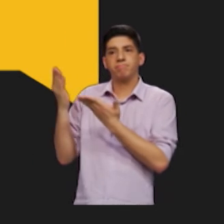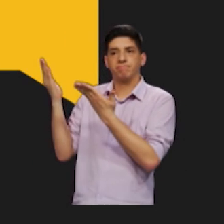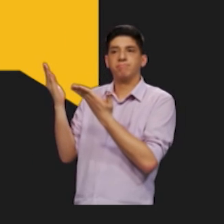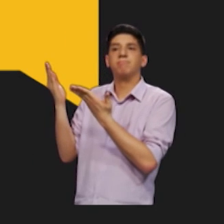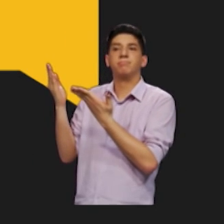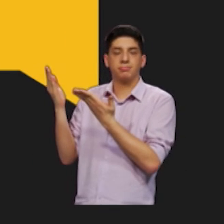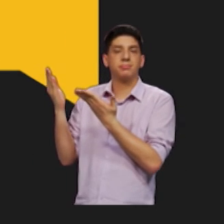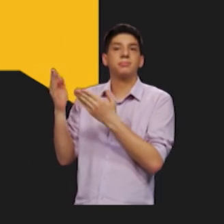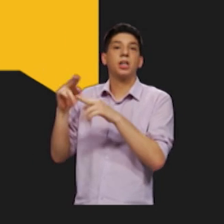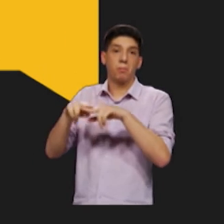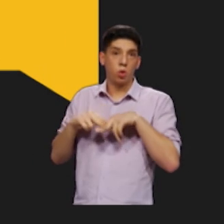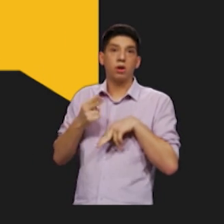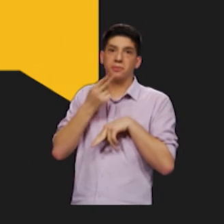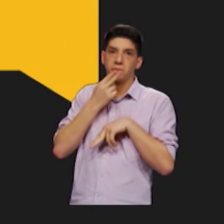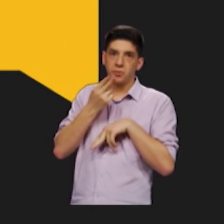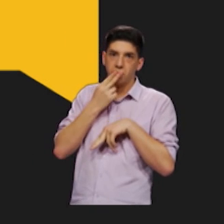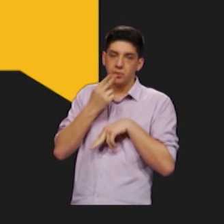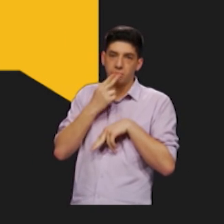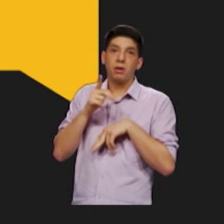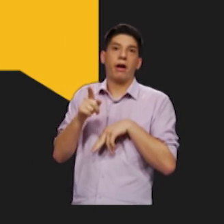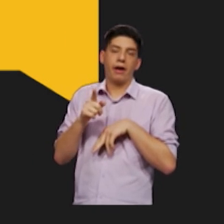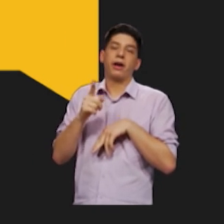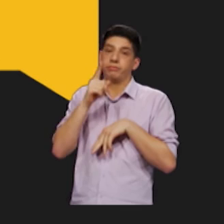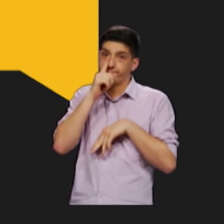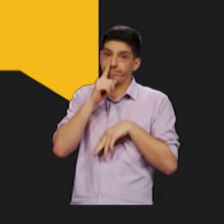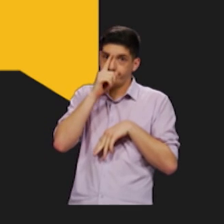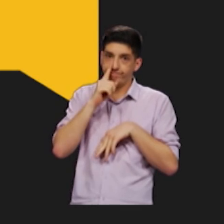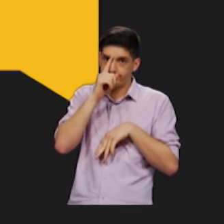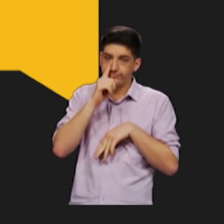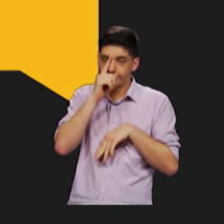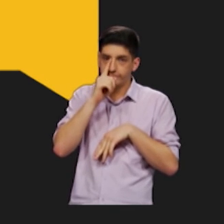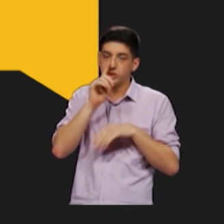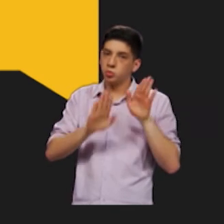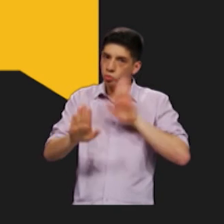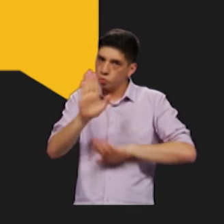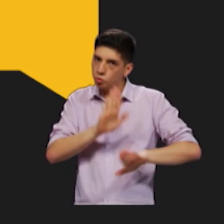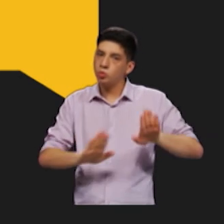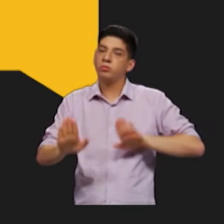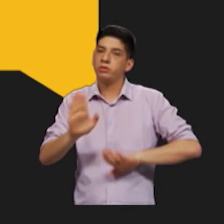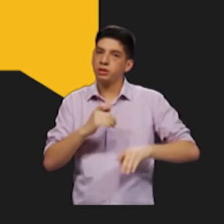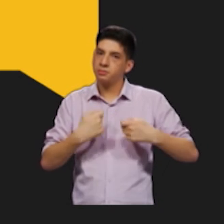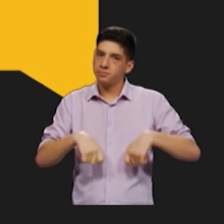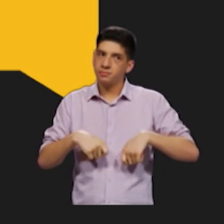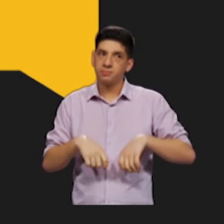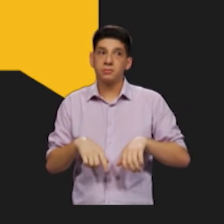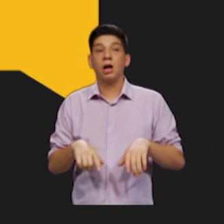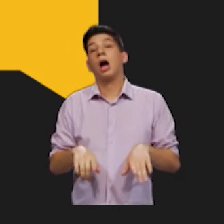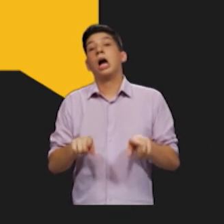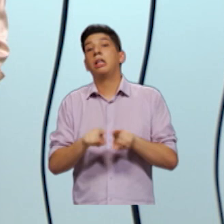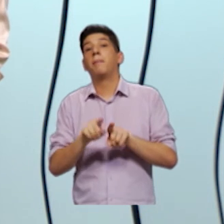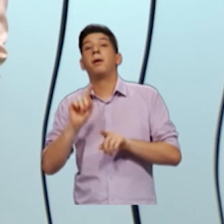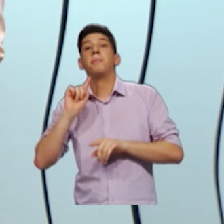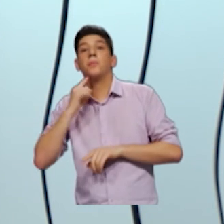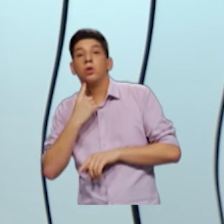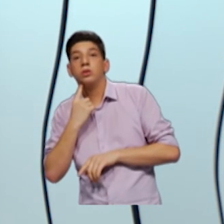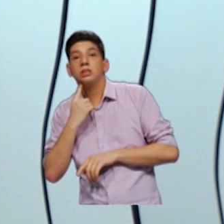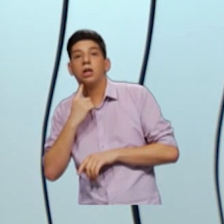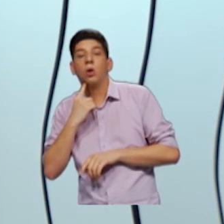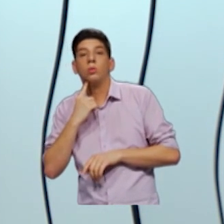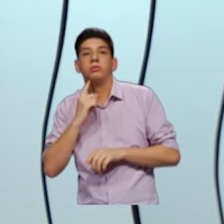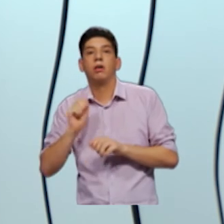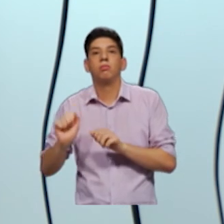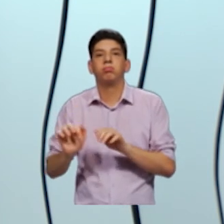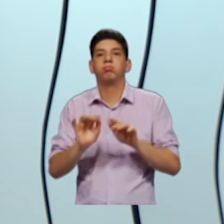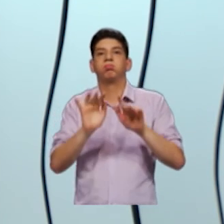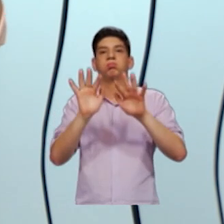grave, a nicotina causa dependência e causa doenças respiratórias. A poluição atmosférica também. A poluição atmosférica, o ar que